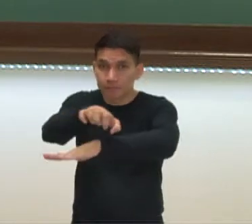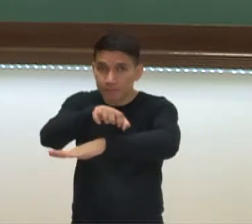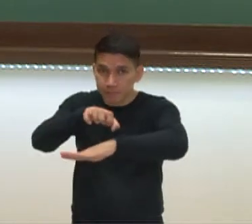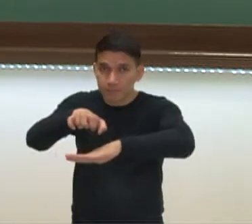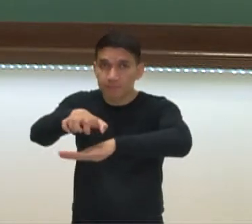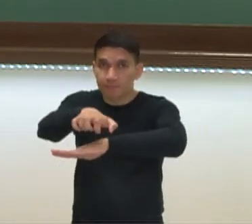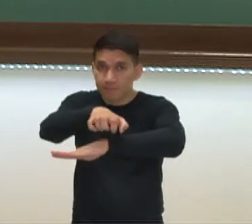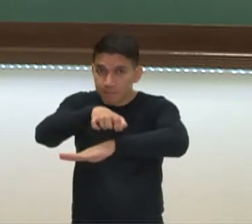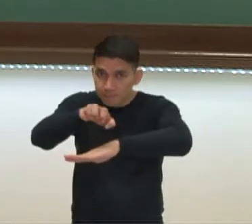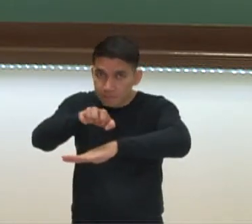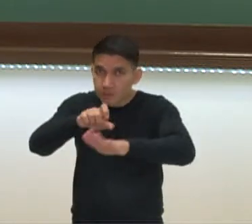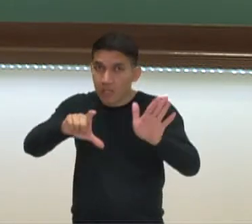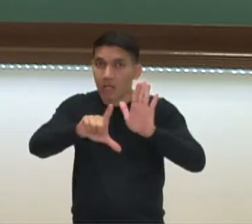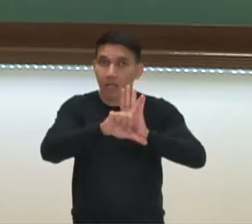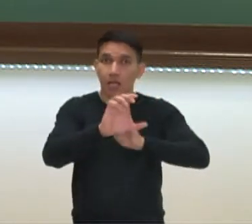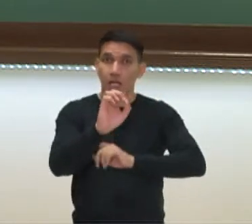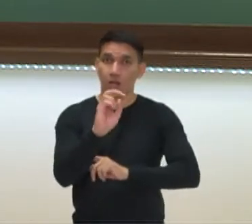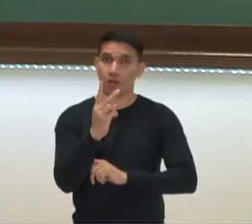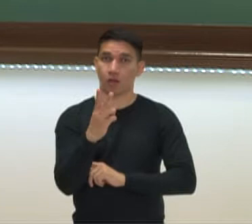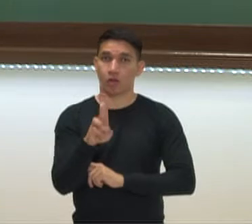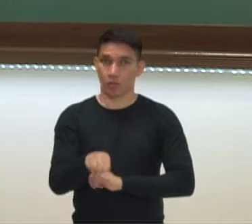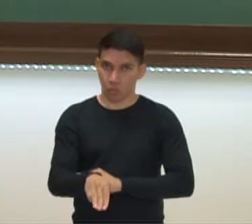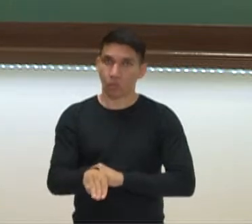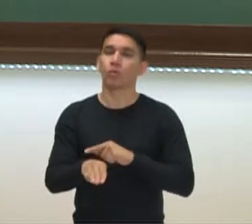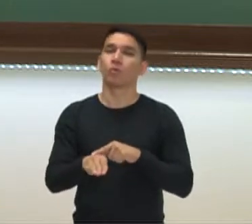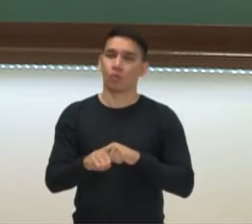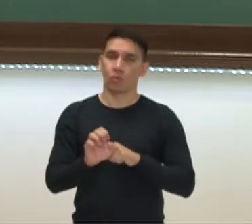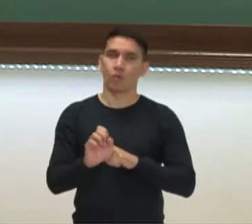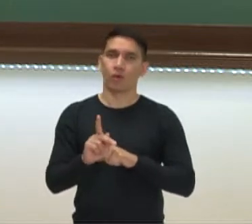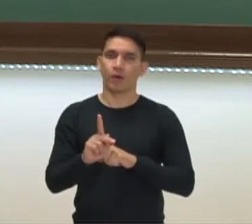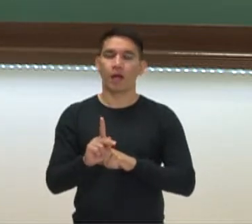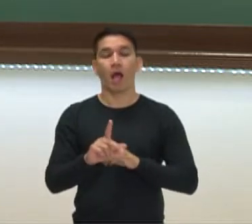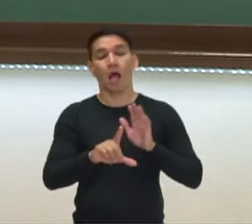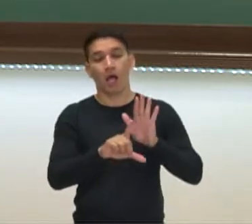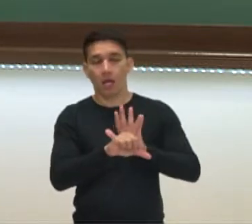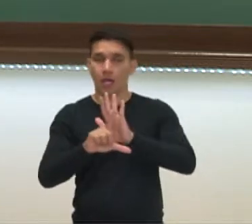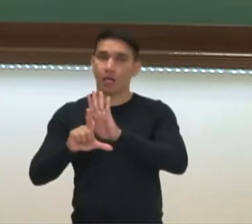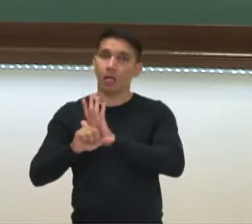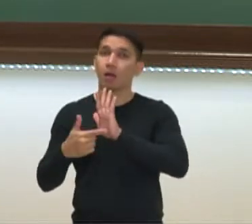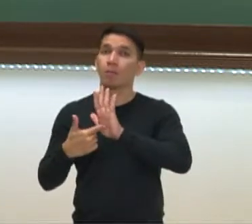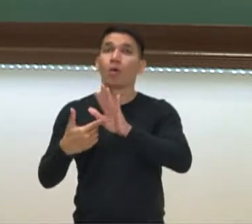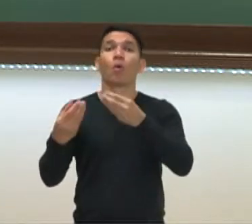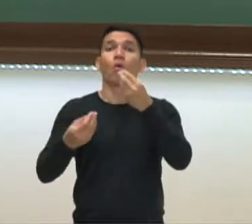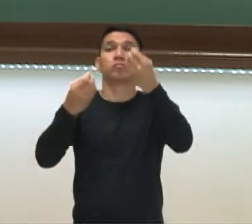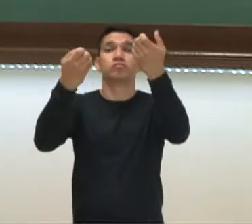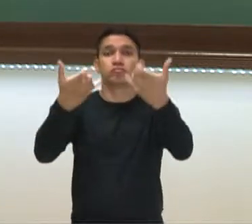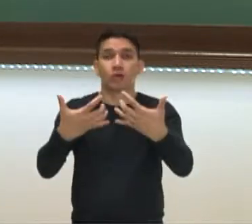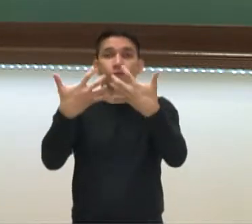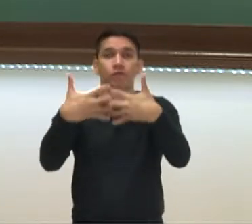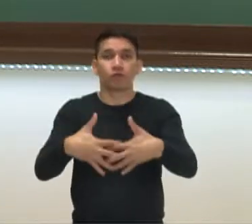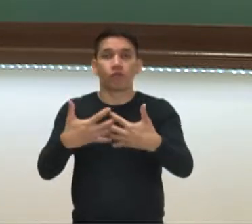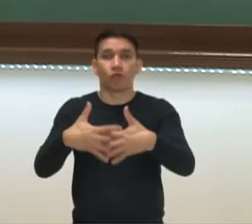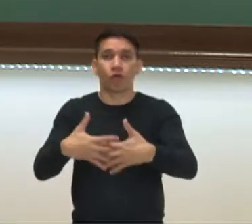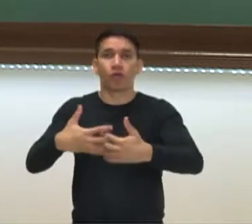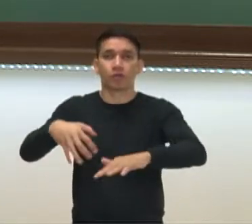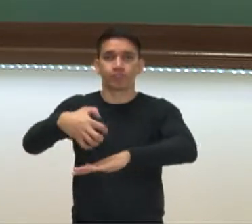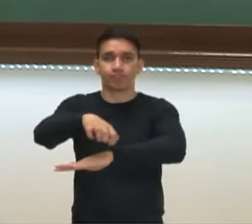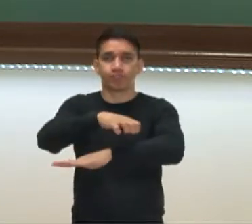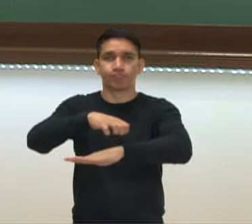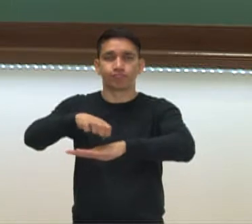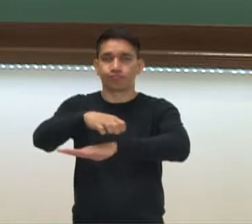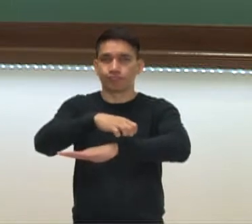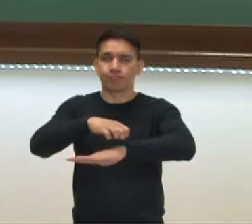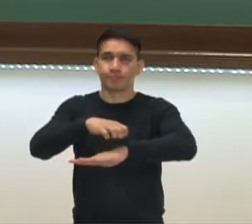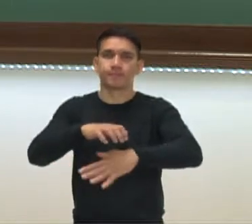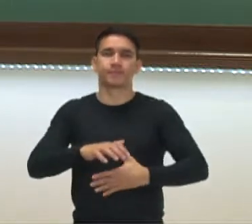elétrica, leis de Ohm. As leis de Ohm mostram como funciona a resistência elétrica, ok? O comportamento da resistência